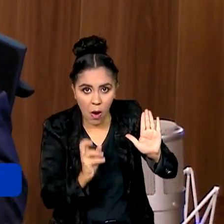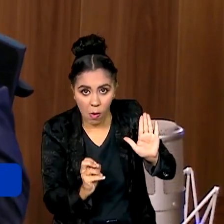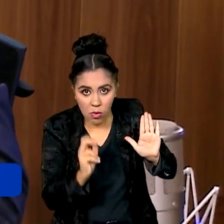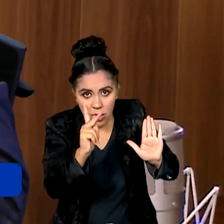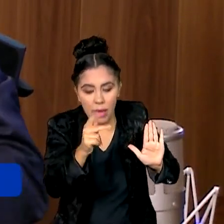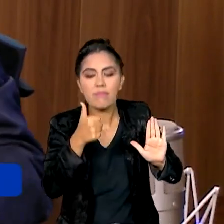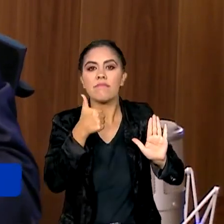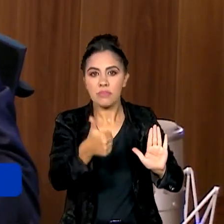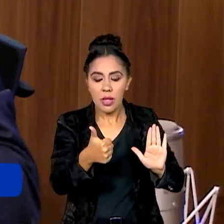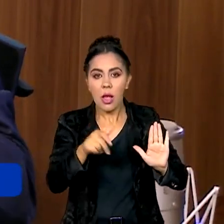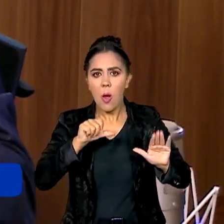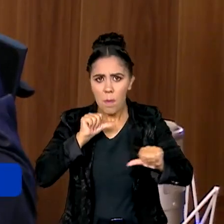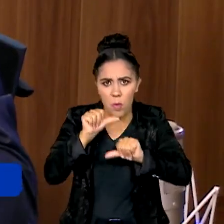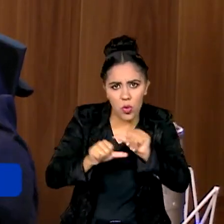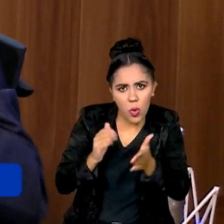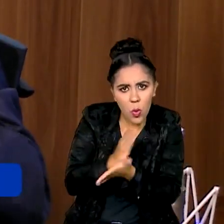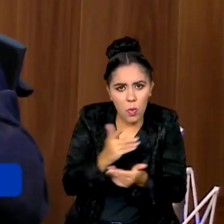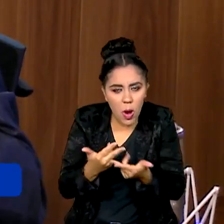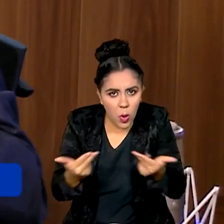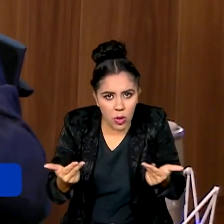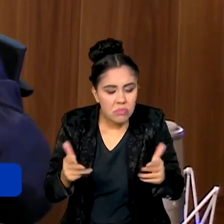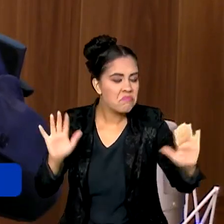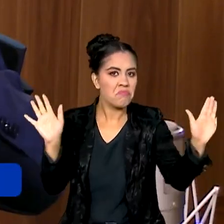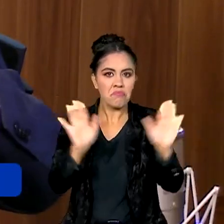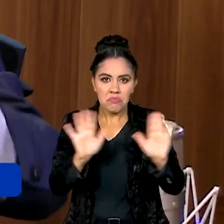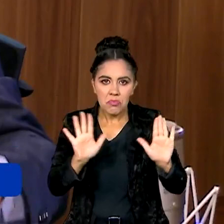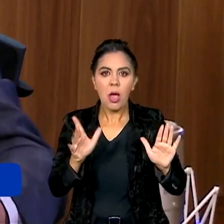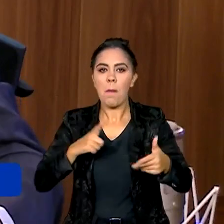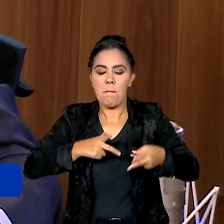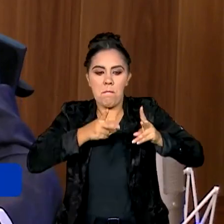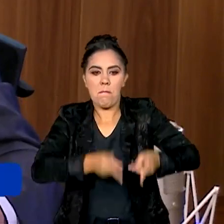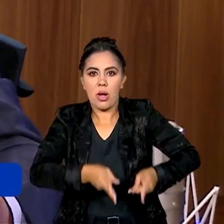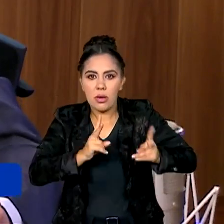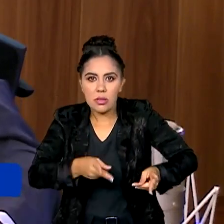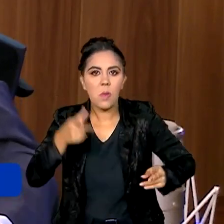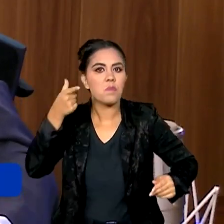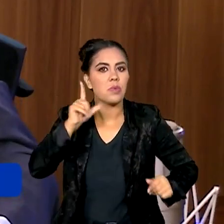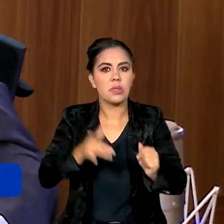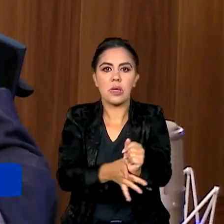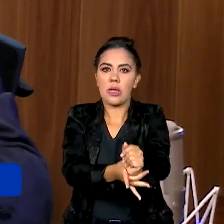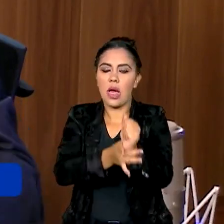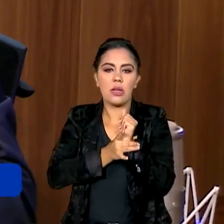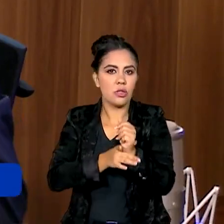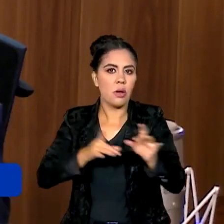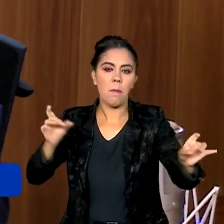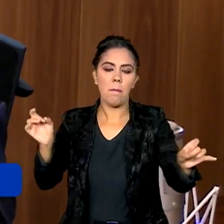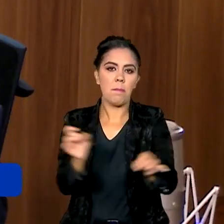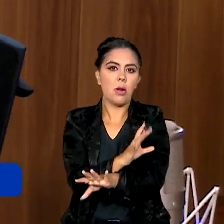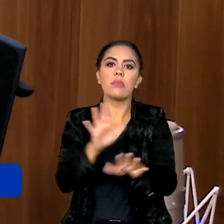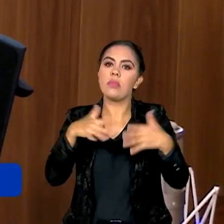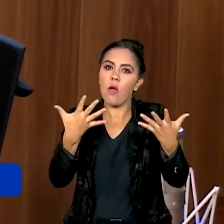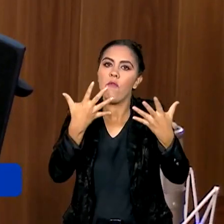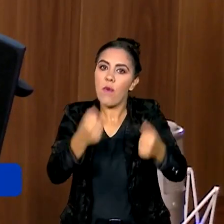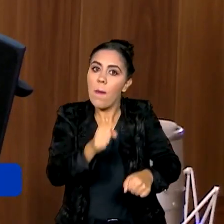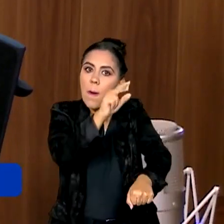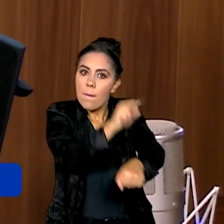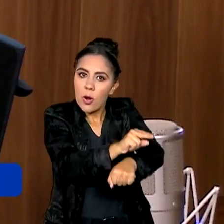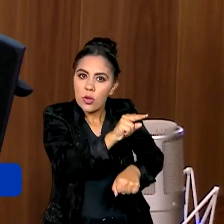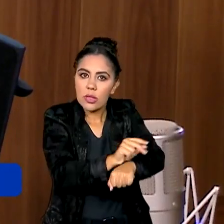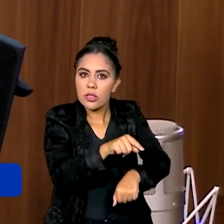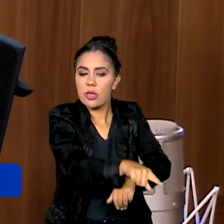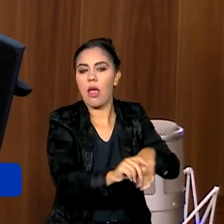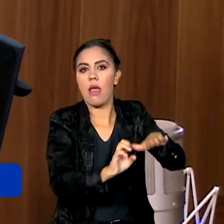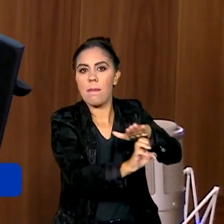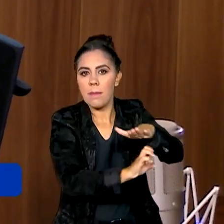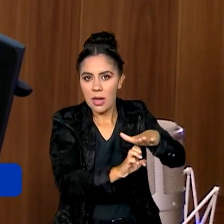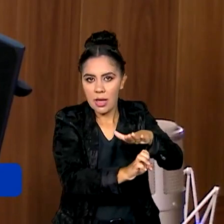cumprimos. Mudou alguma coisa? Não. Tudo está garantida a segurança jurídica e a previsibilidade. Então, vamos proteger a empresa, que